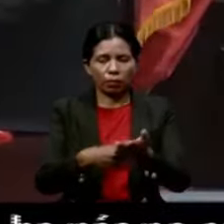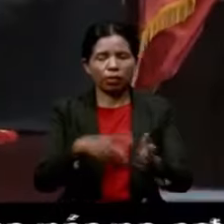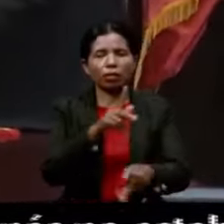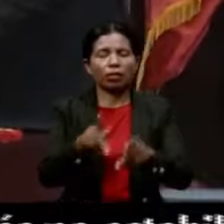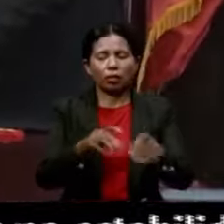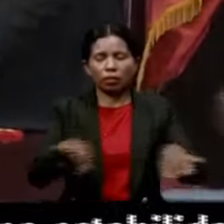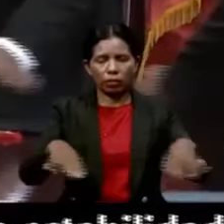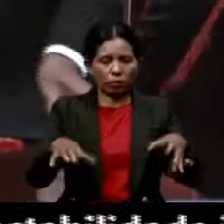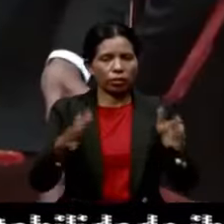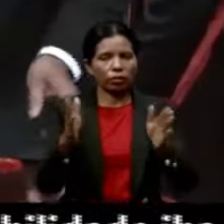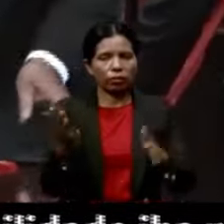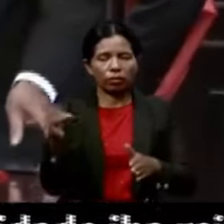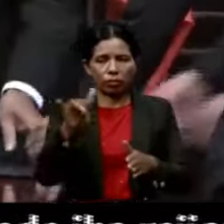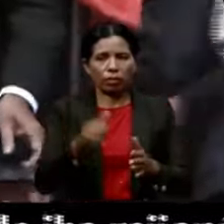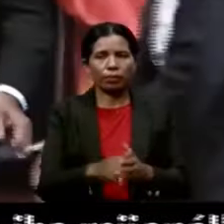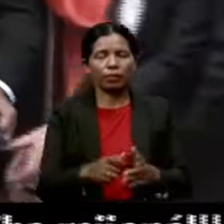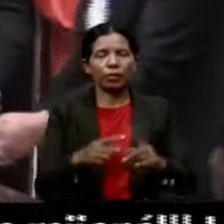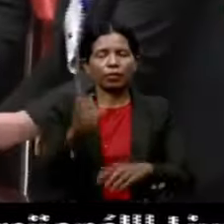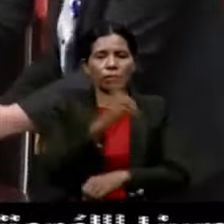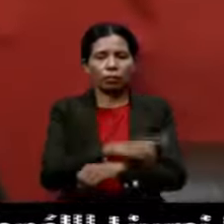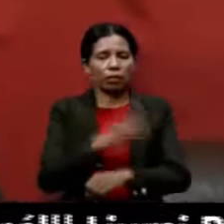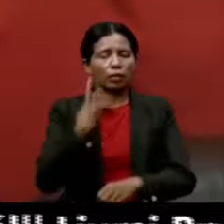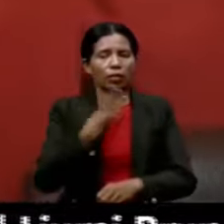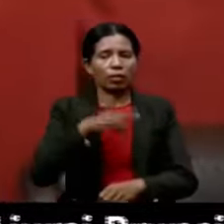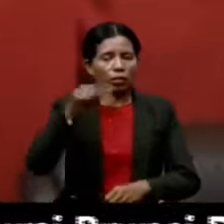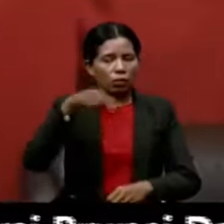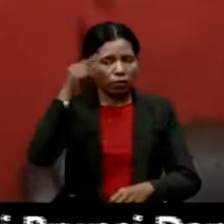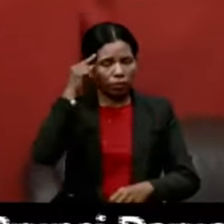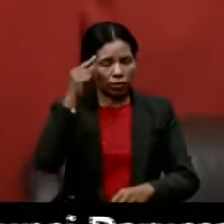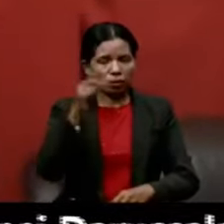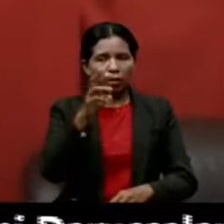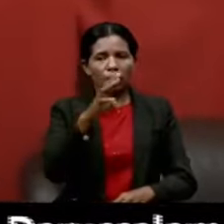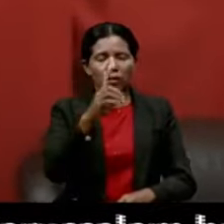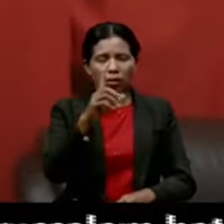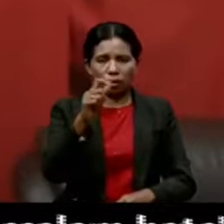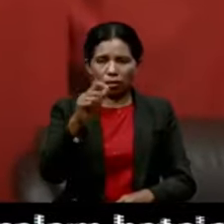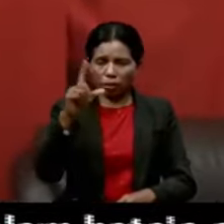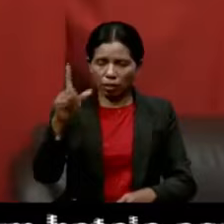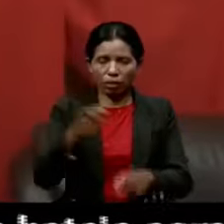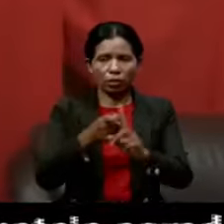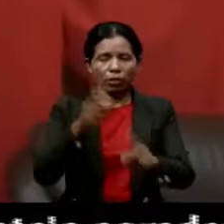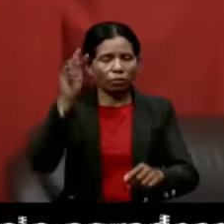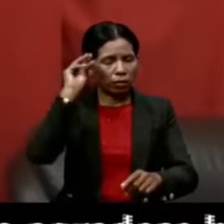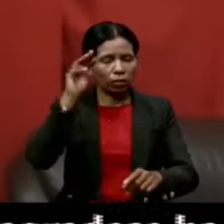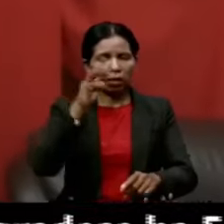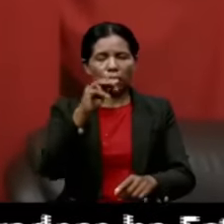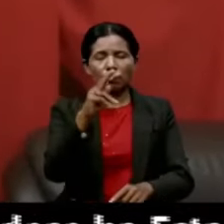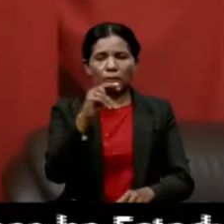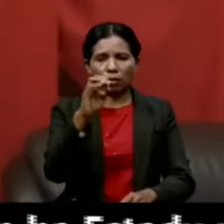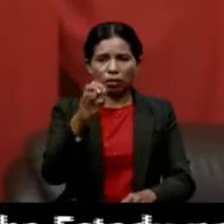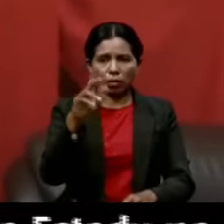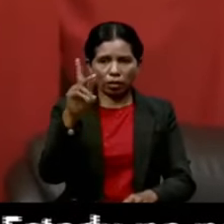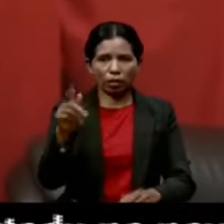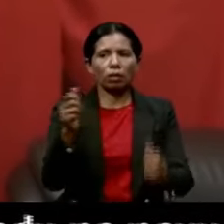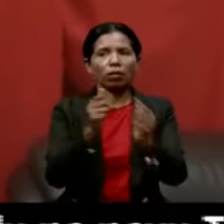passaporte serviço união. O rene ita nia governo, o República Democrática de Timor-Leste, li o seu ministério de negócios estrangeiros, como